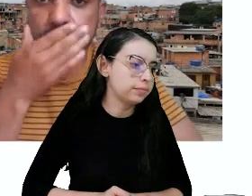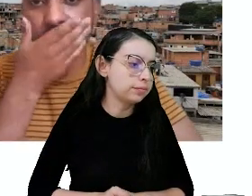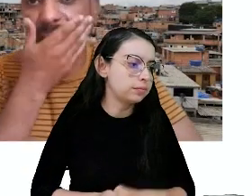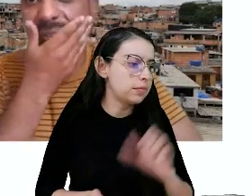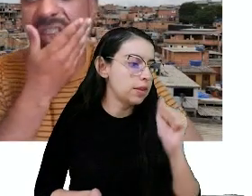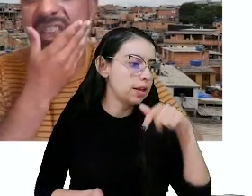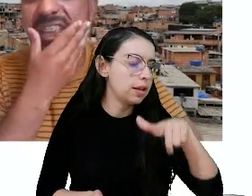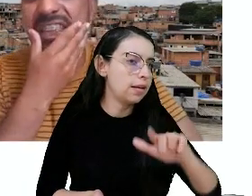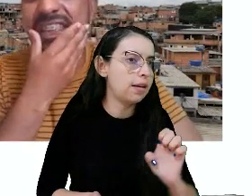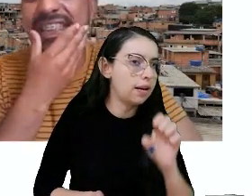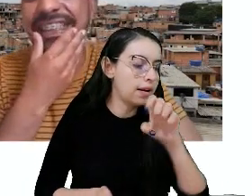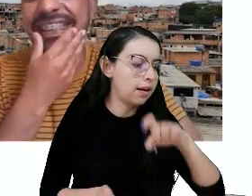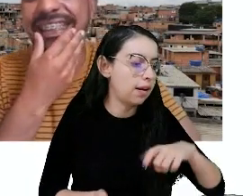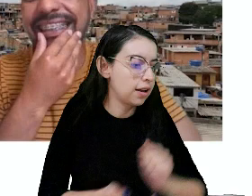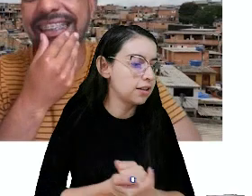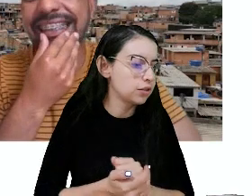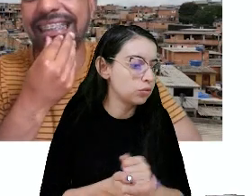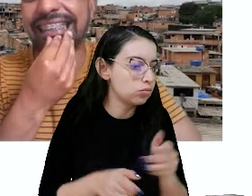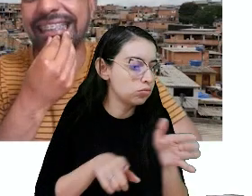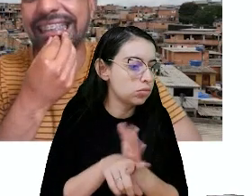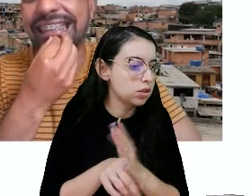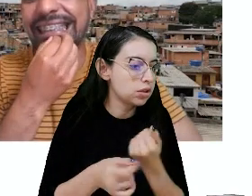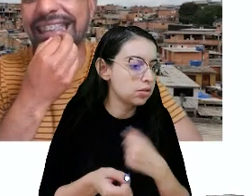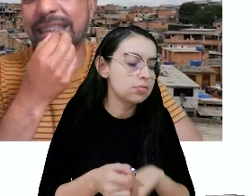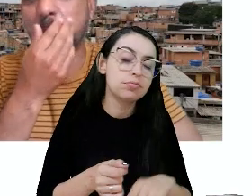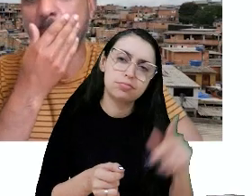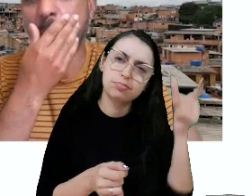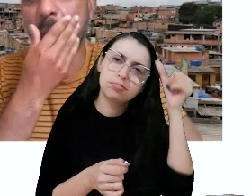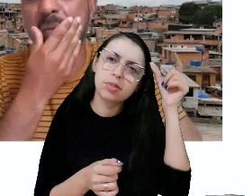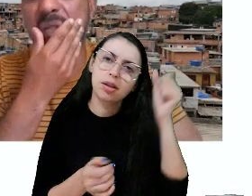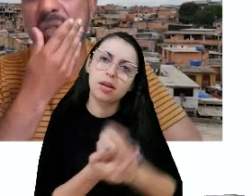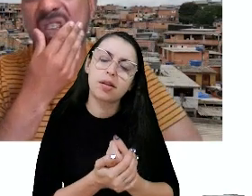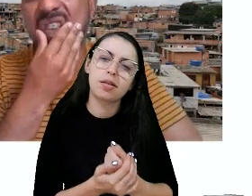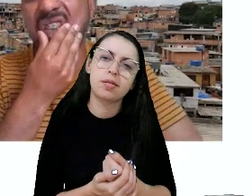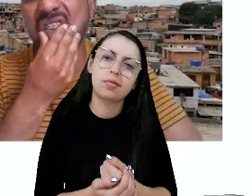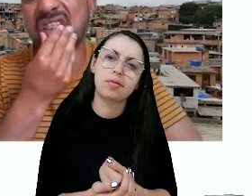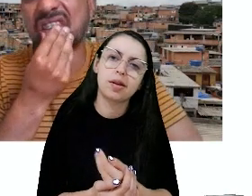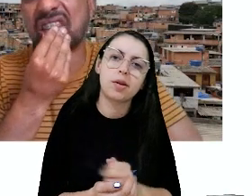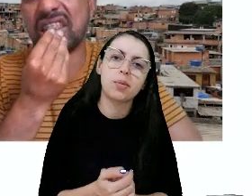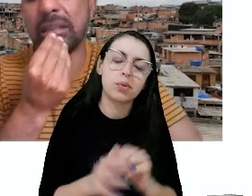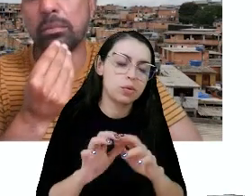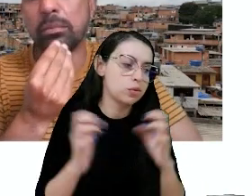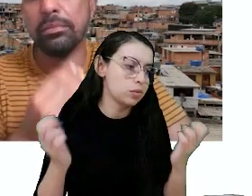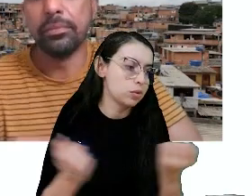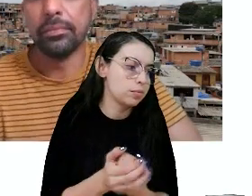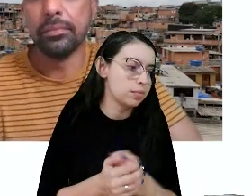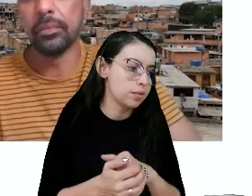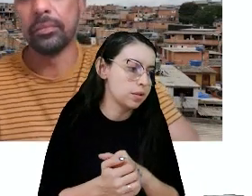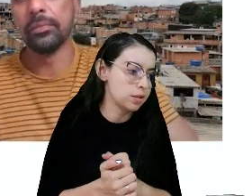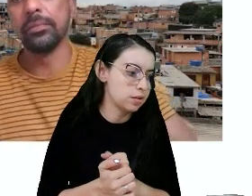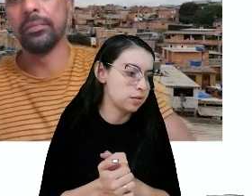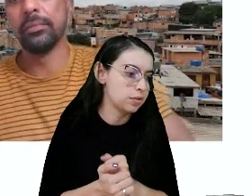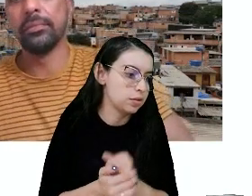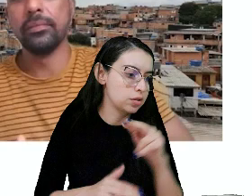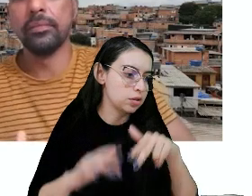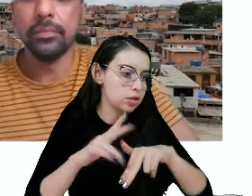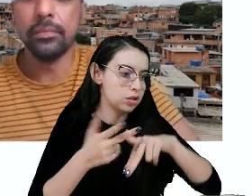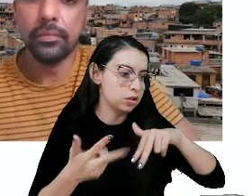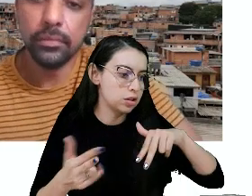Lemaestro, a última pergunta, só uma curiosidade como membro da Comissão de Equidade de